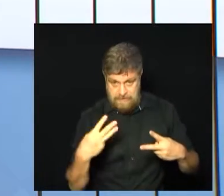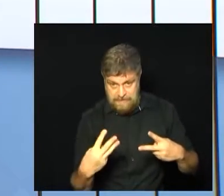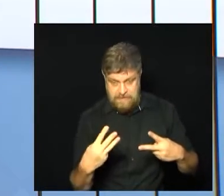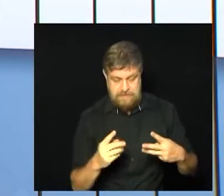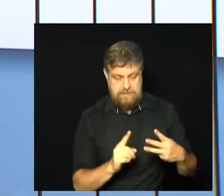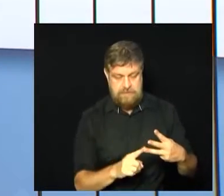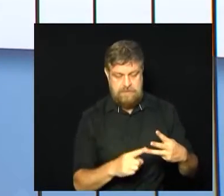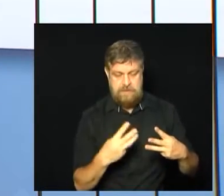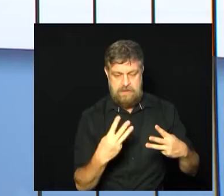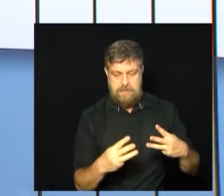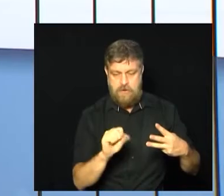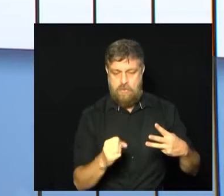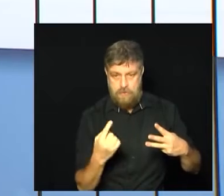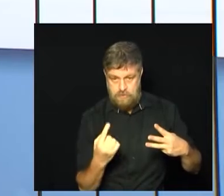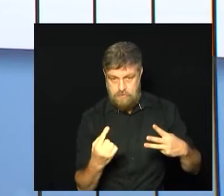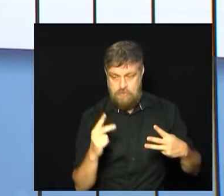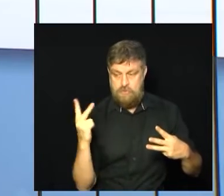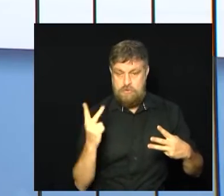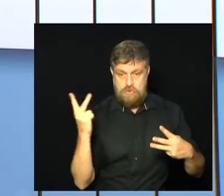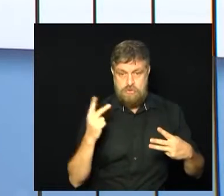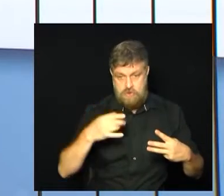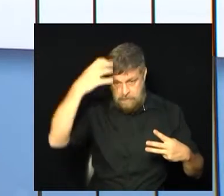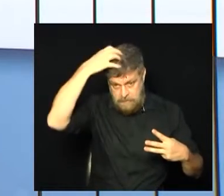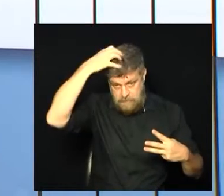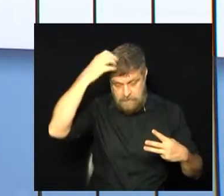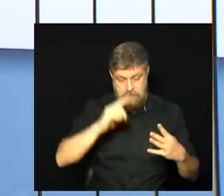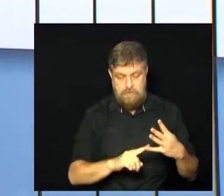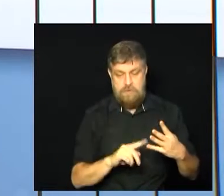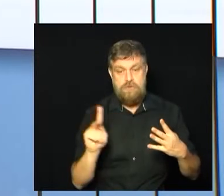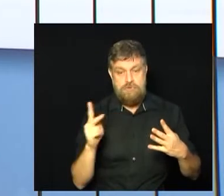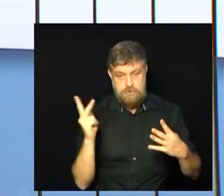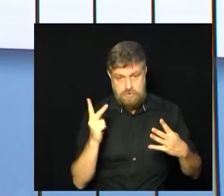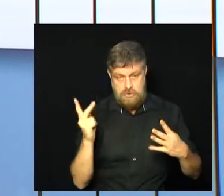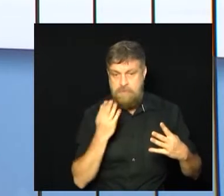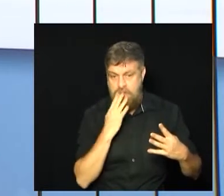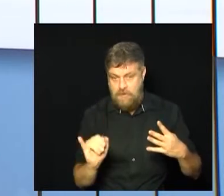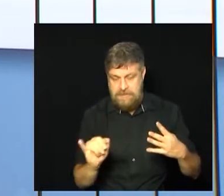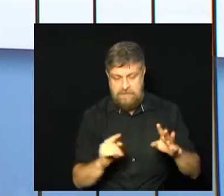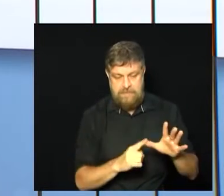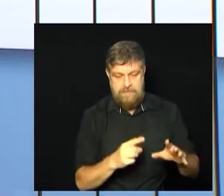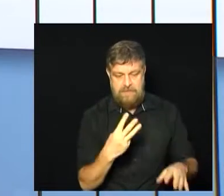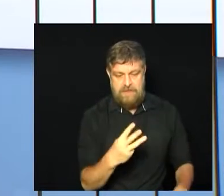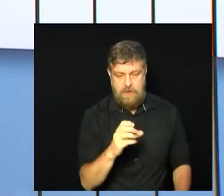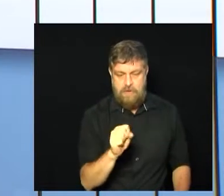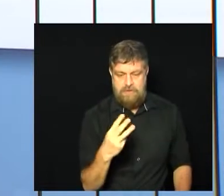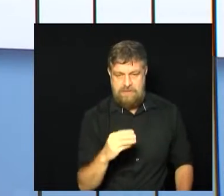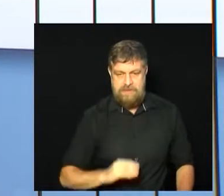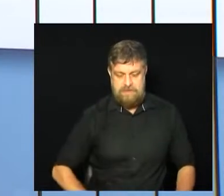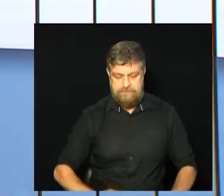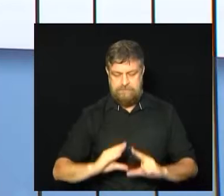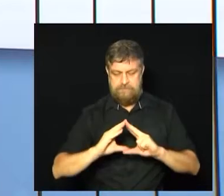Eulina, 381 Shopping Dom Pedro, Shopping Guatemi e a 383 que é a Leroy Merlin